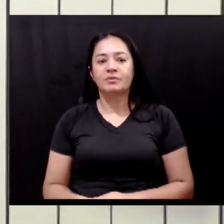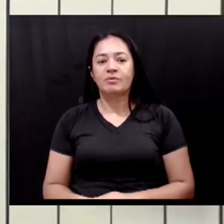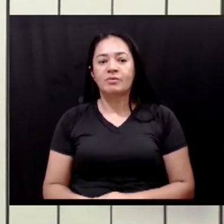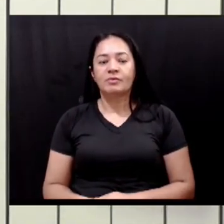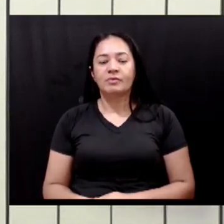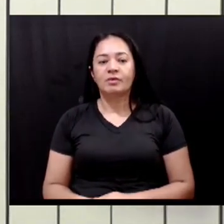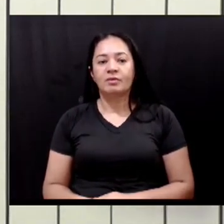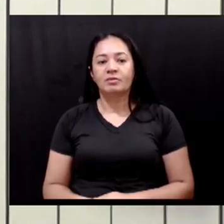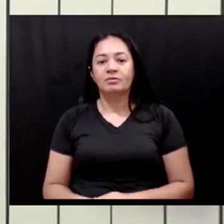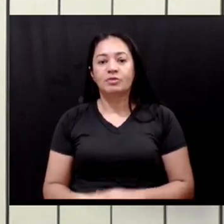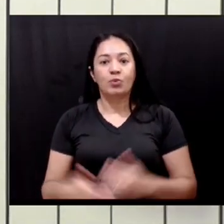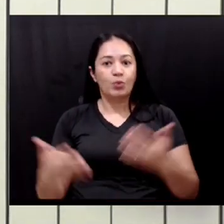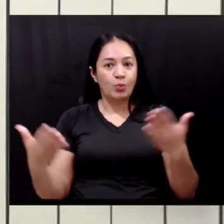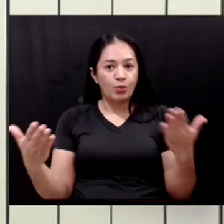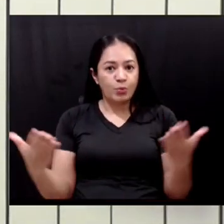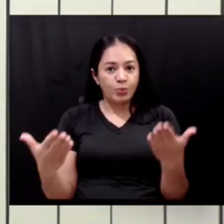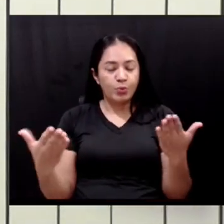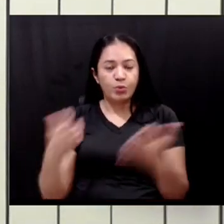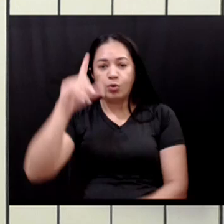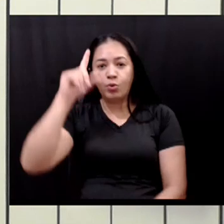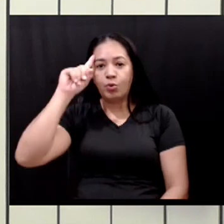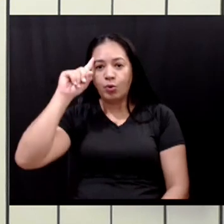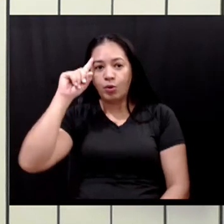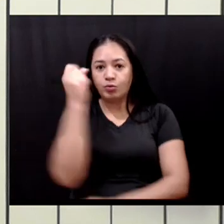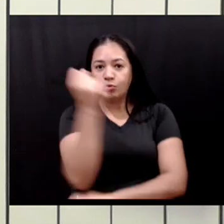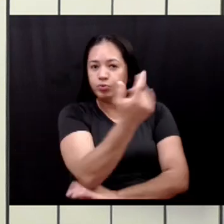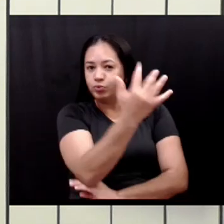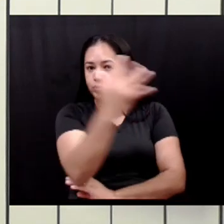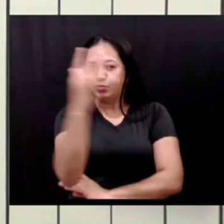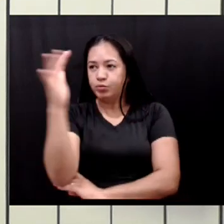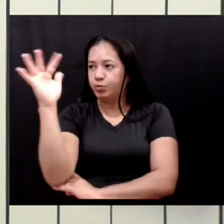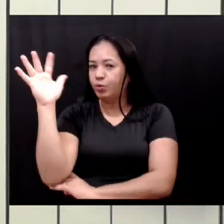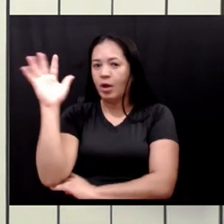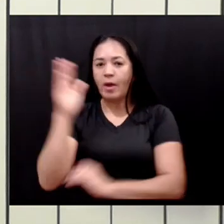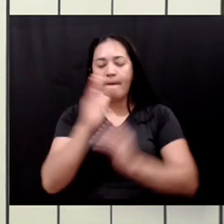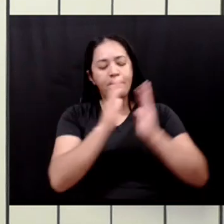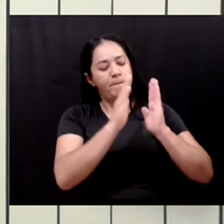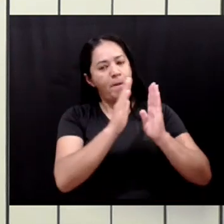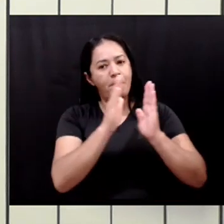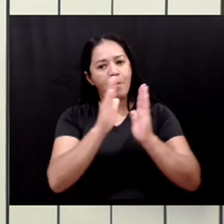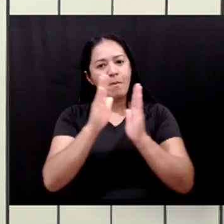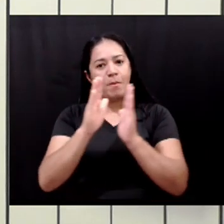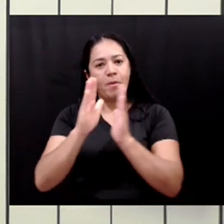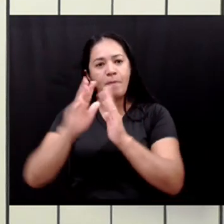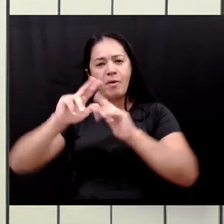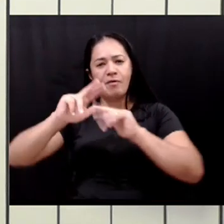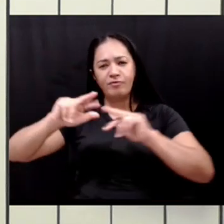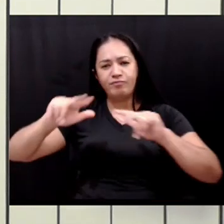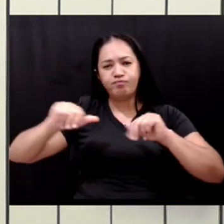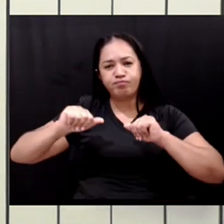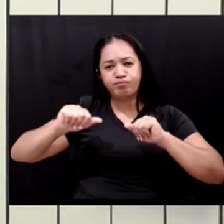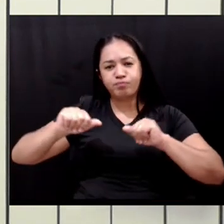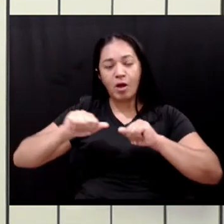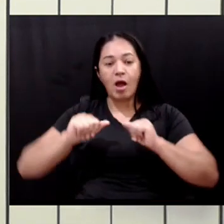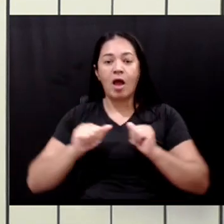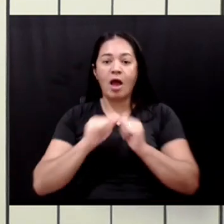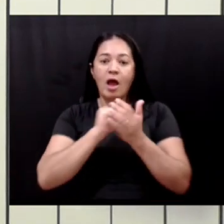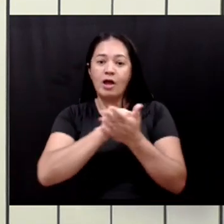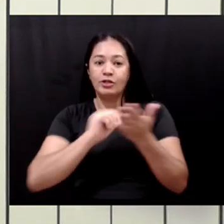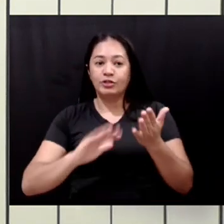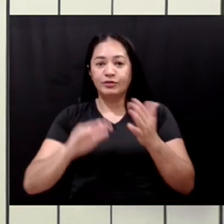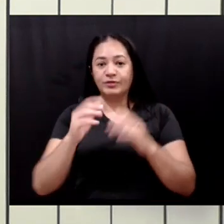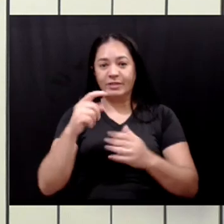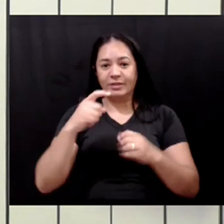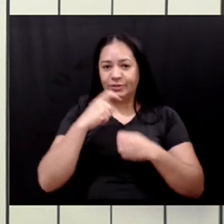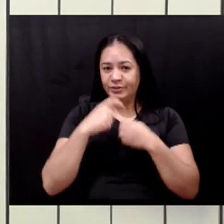Dia do Meio Ambiente e estão programadas diversas atividades pela cidade. A repórter Luana Galiza vai nos contar